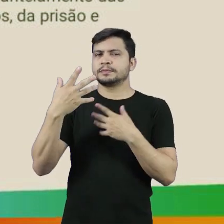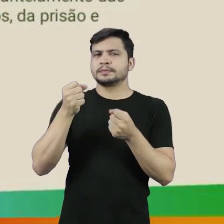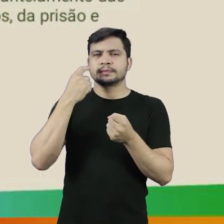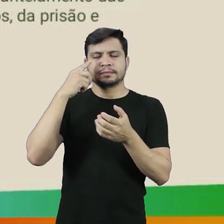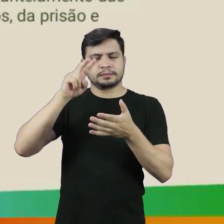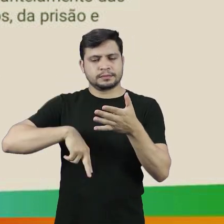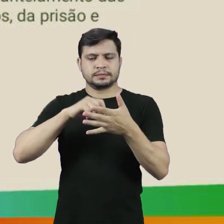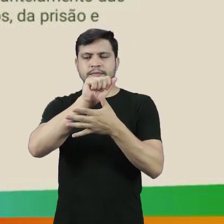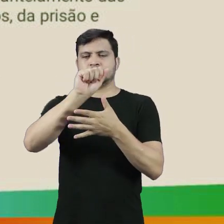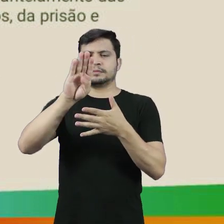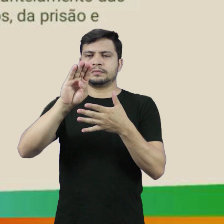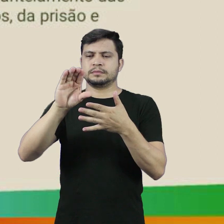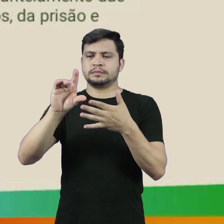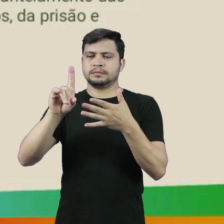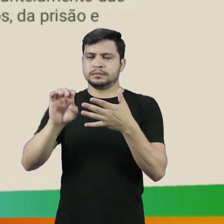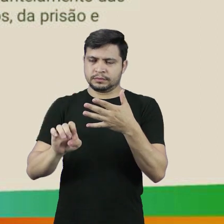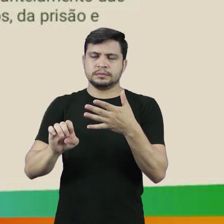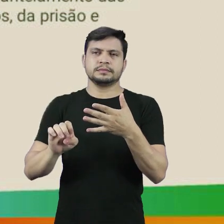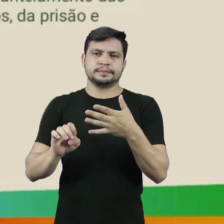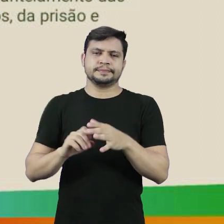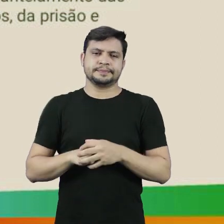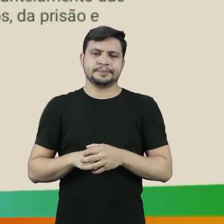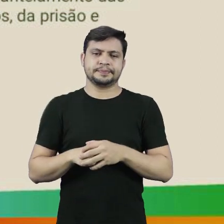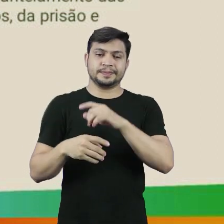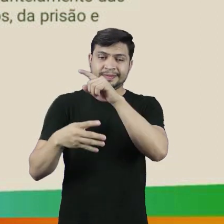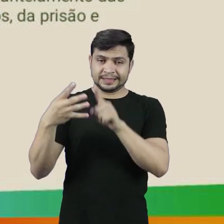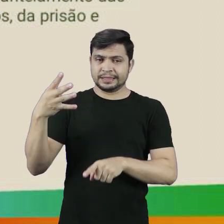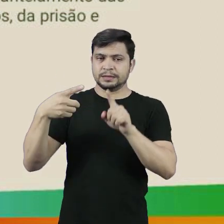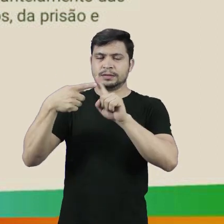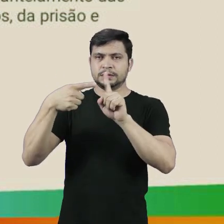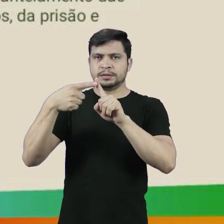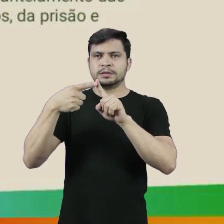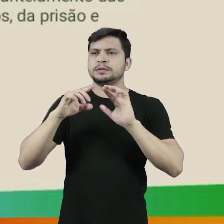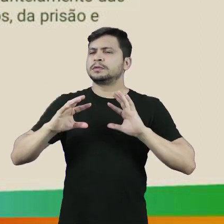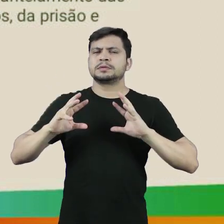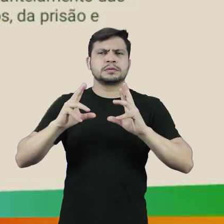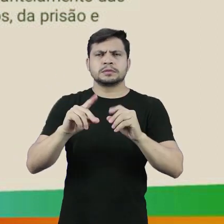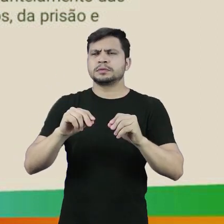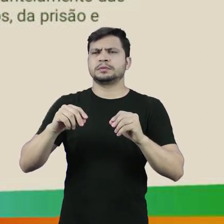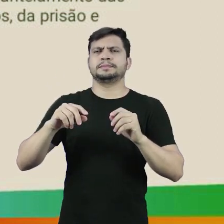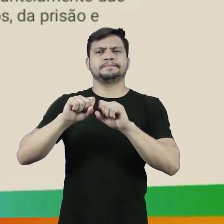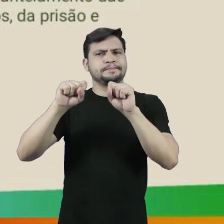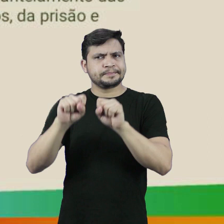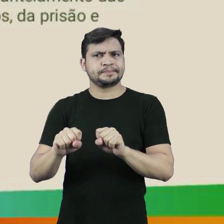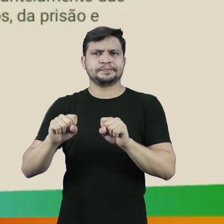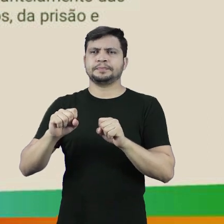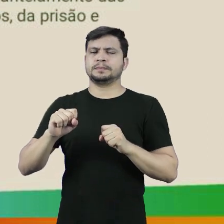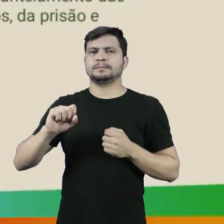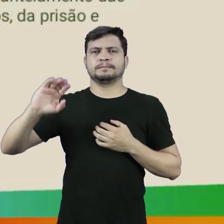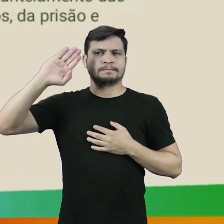encaixa perfeito nas afirmativas corretas. Primeira afirmativa. Em todos esses regimes militares,